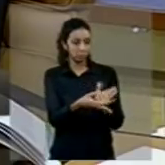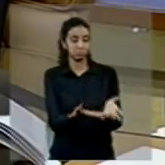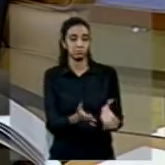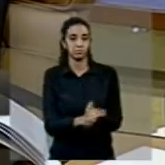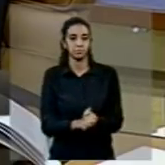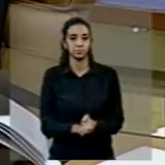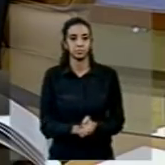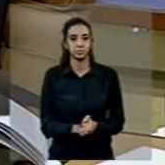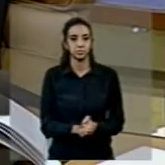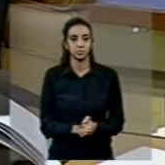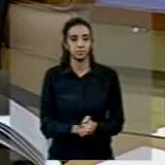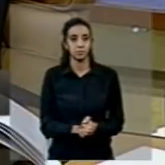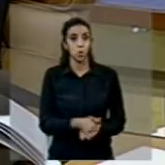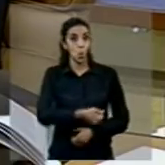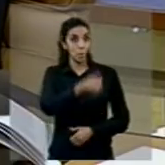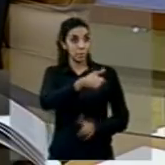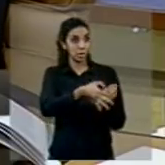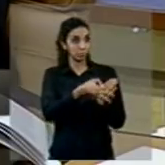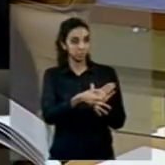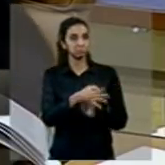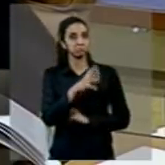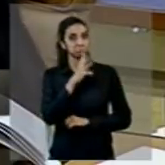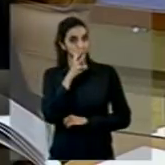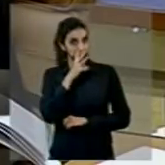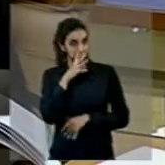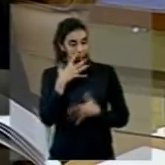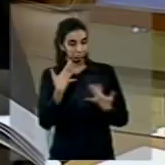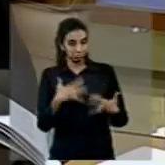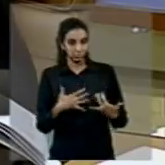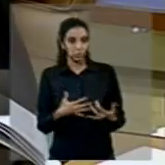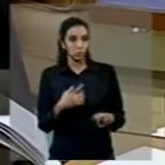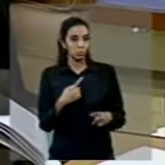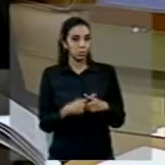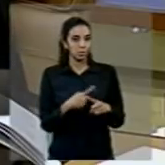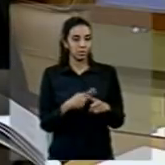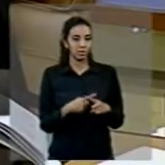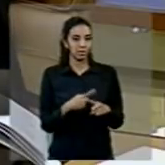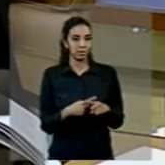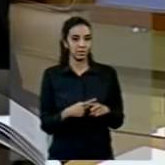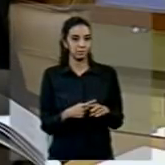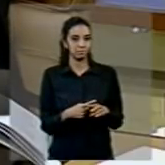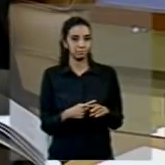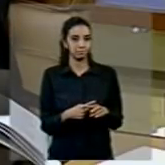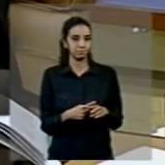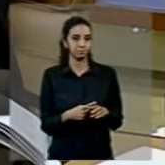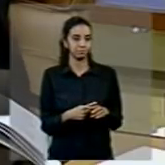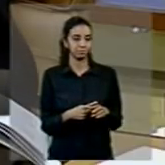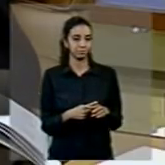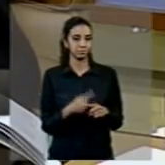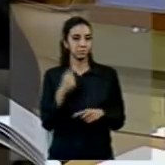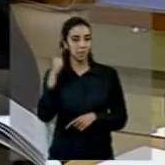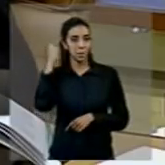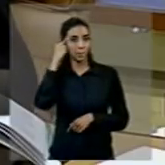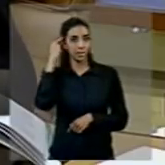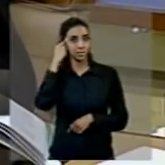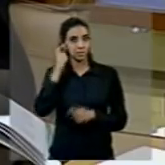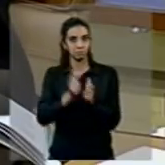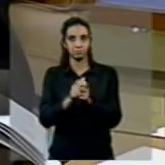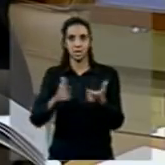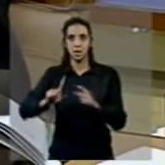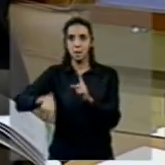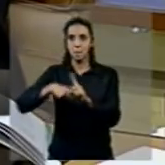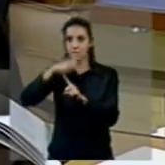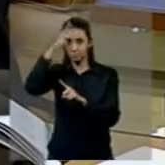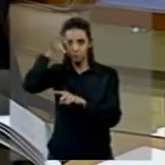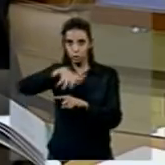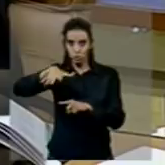Primeiro argumento encanta, porque é o alargamento do universo de eleitores, que é exatamente o que